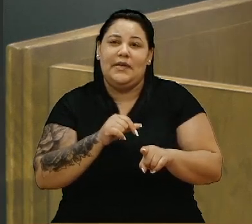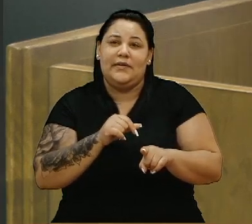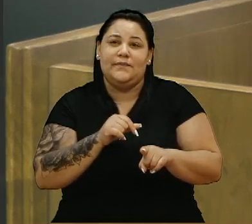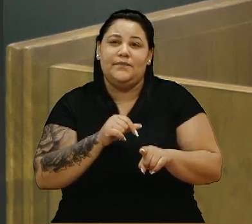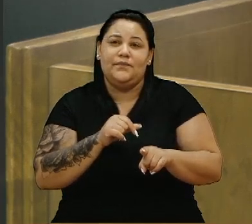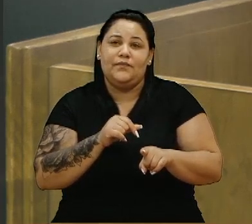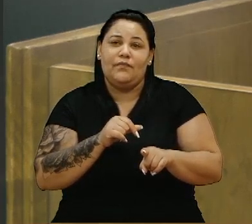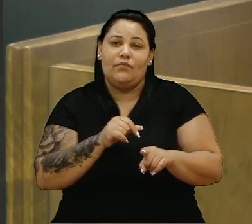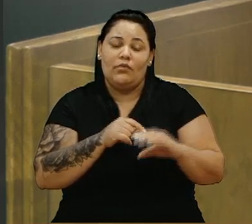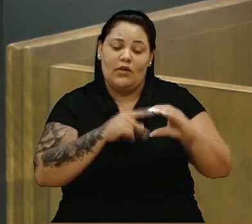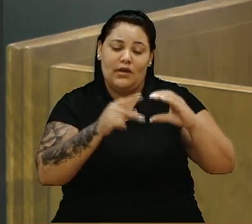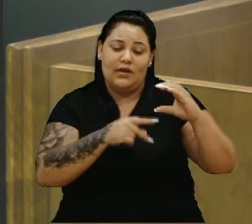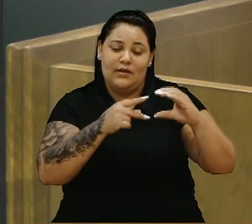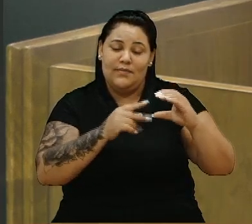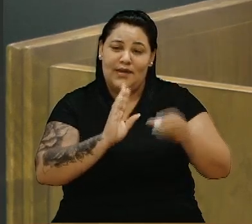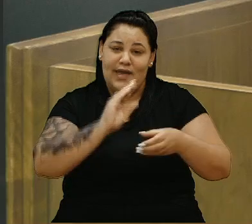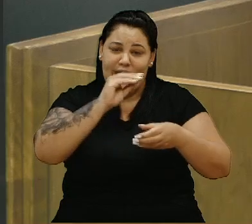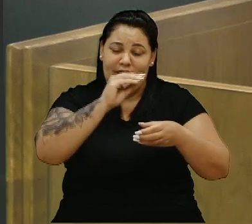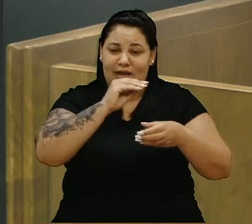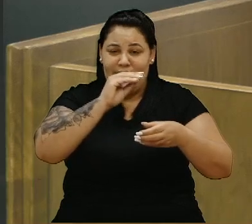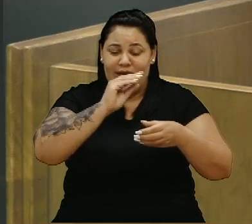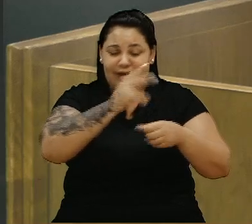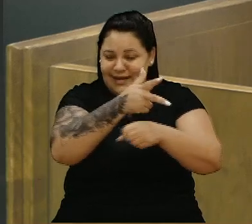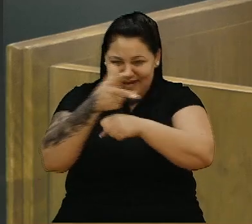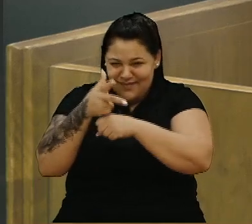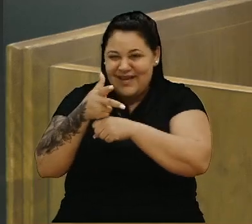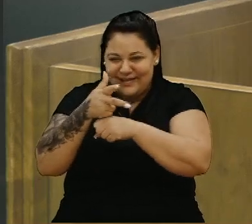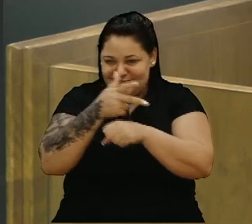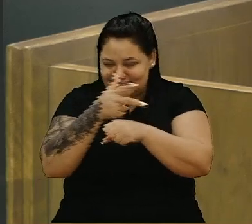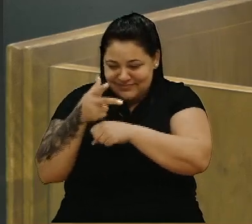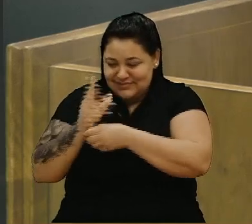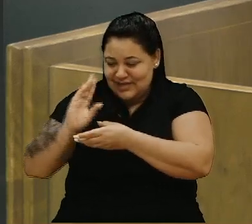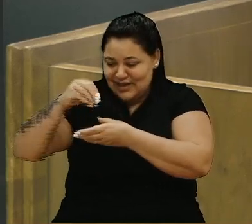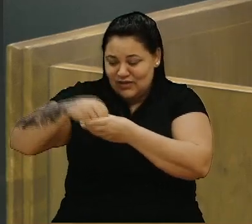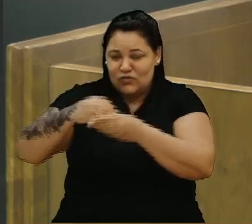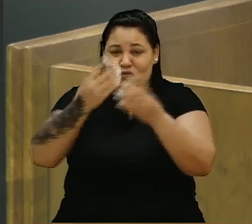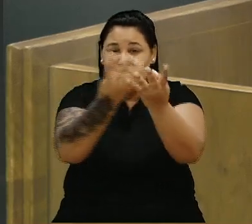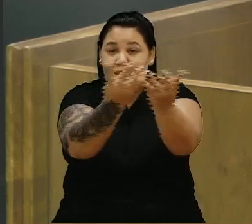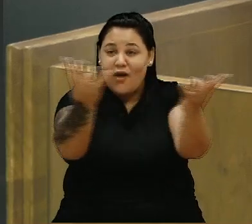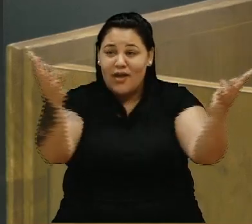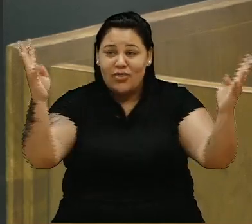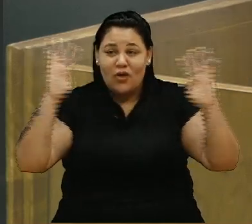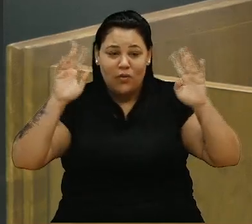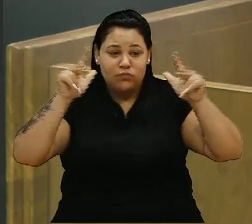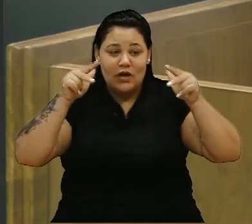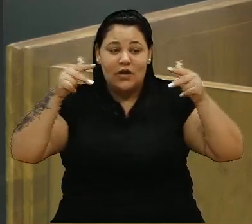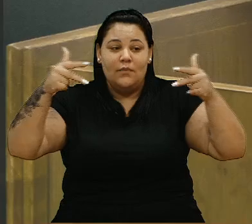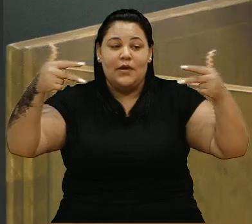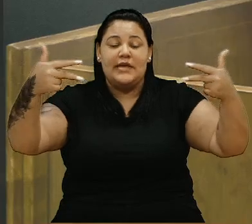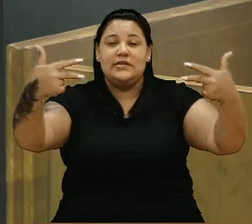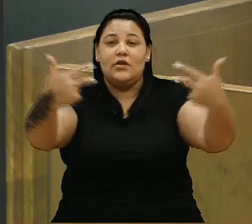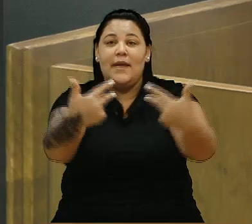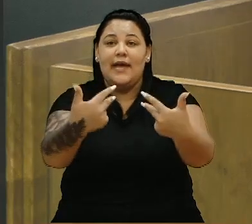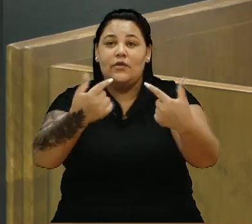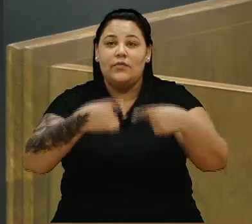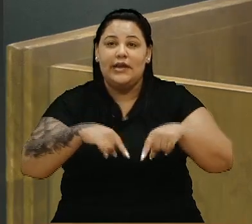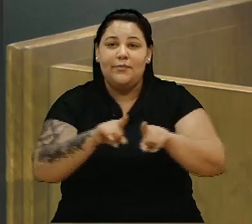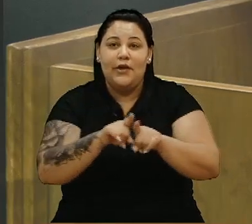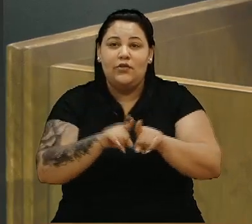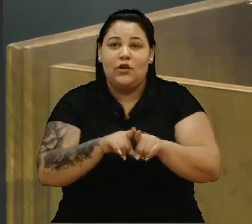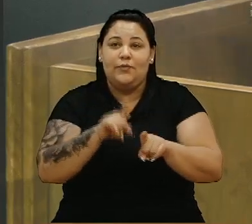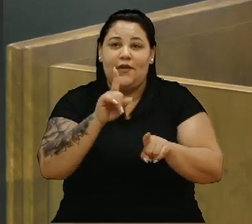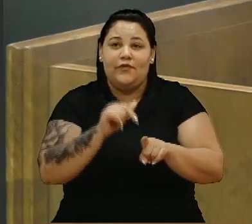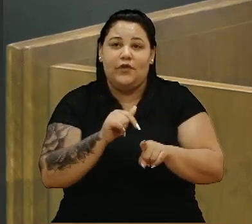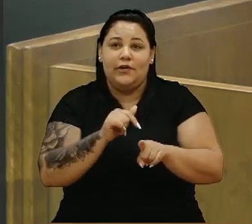Câmeras internas, externas, a manutenção de muros, de cercas, de portões. Tem escolas que dá para entrar de qualquer maneira,